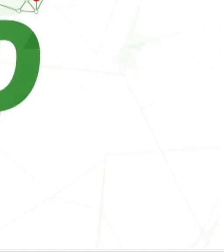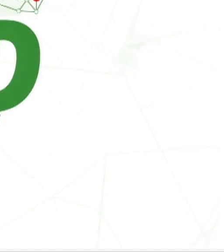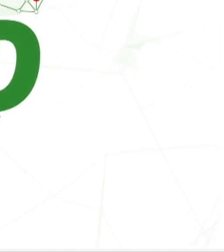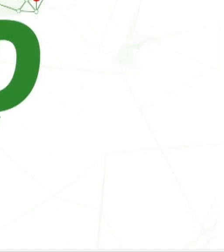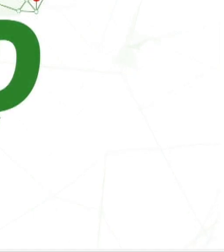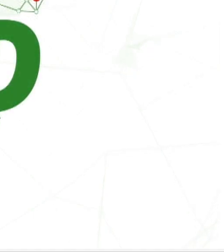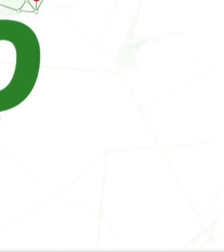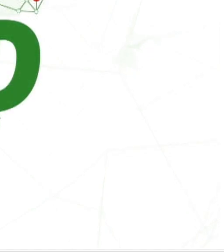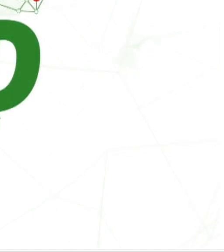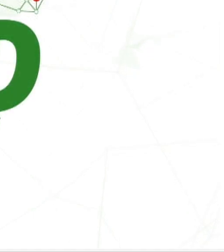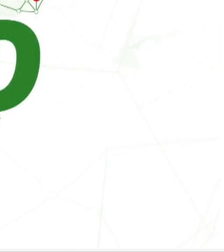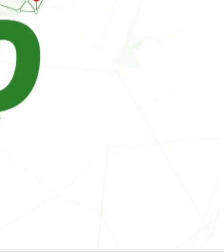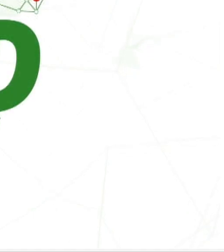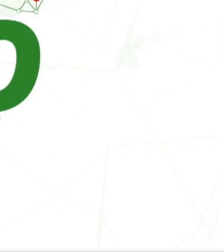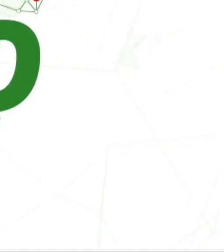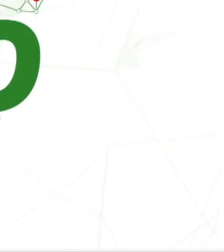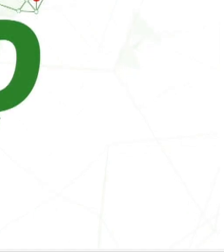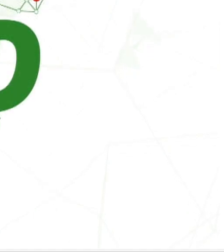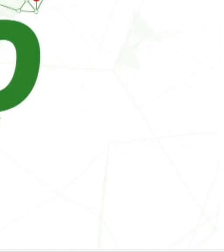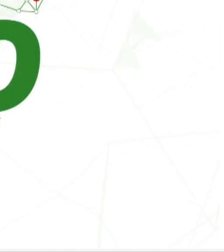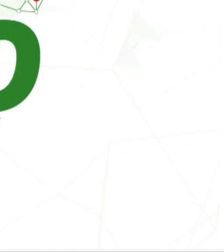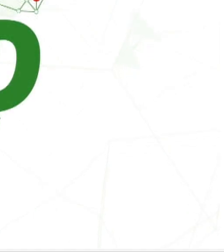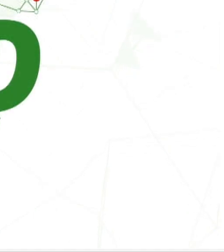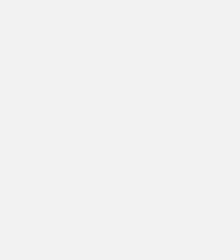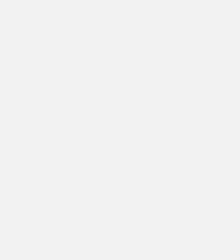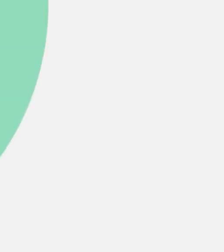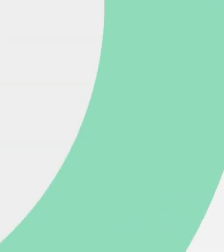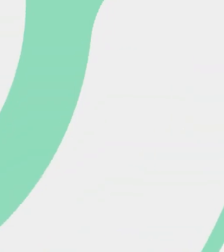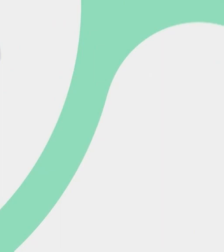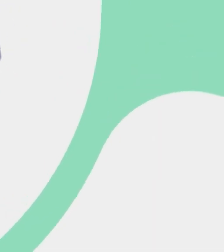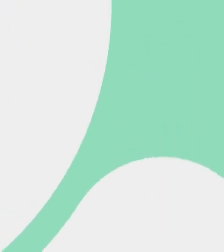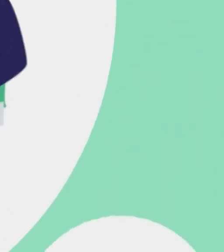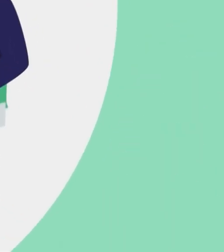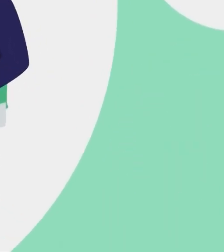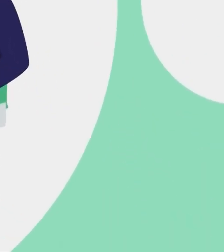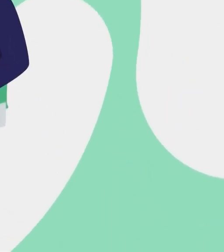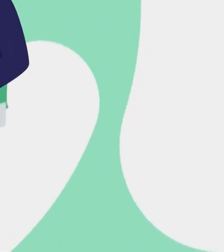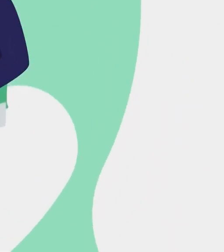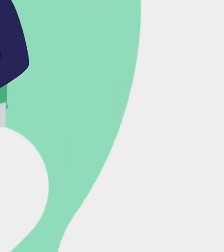Educação à distância, mudando realidades.